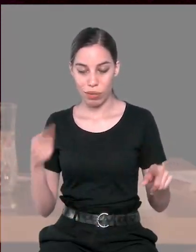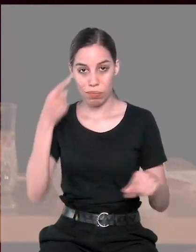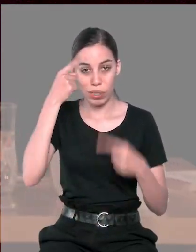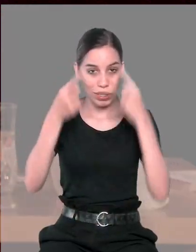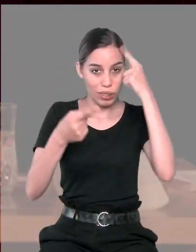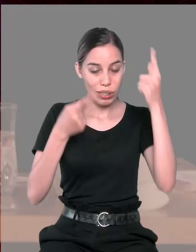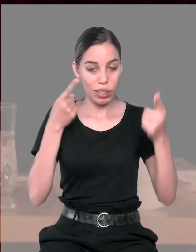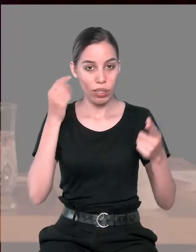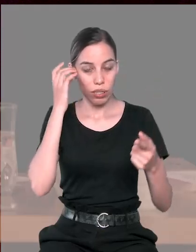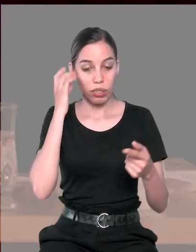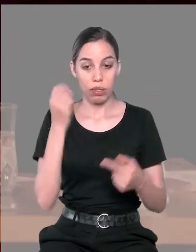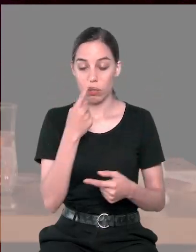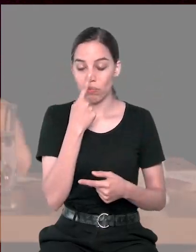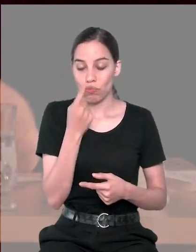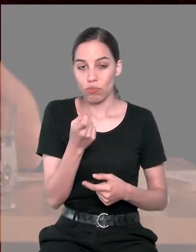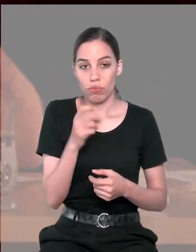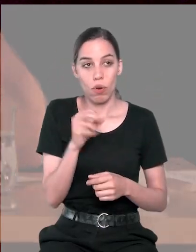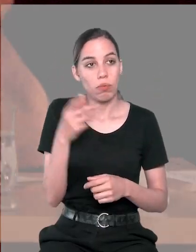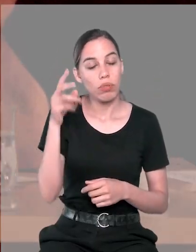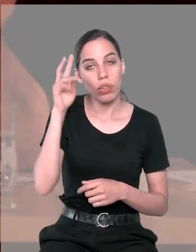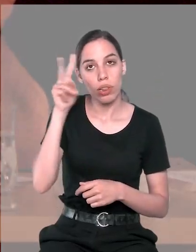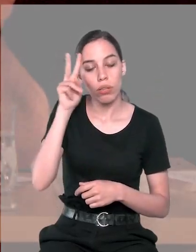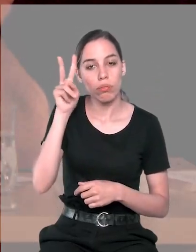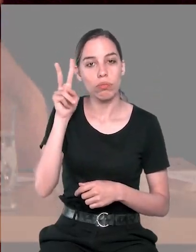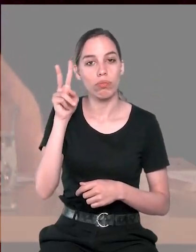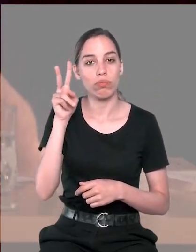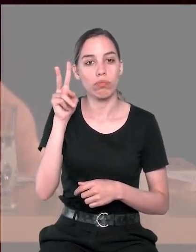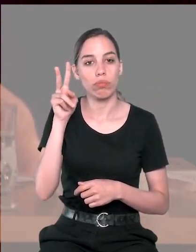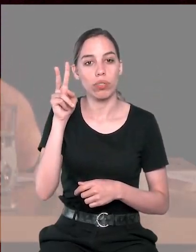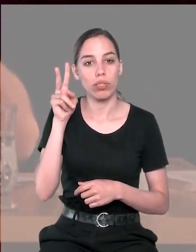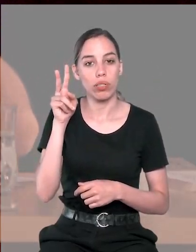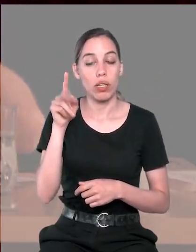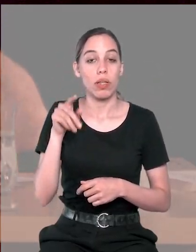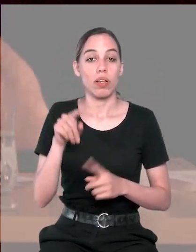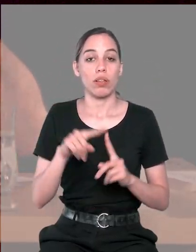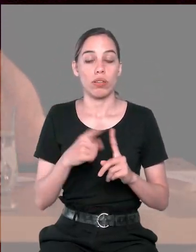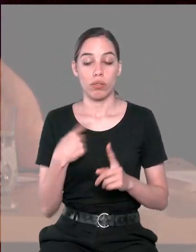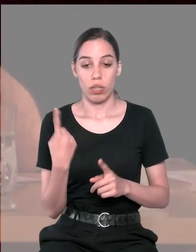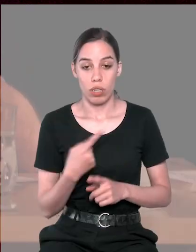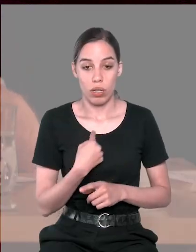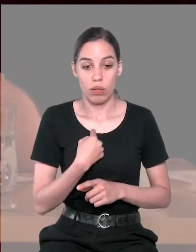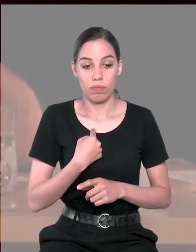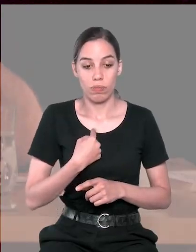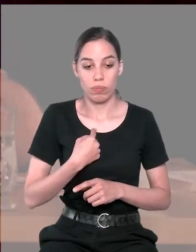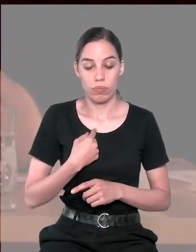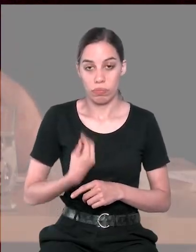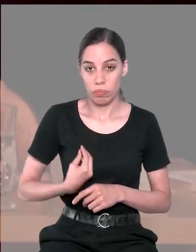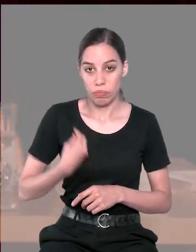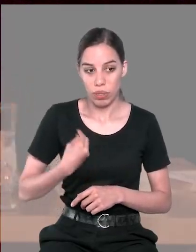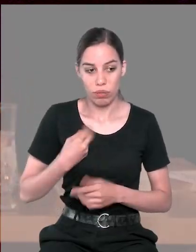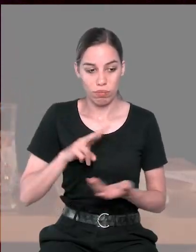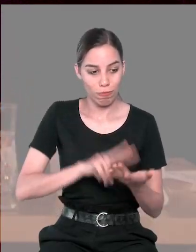situação a uma ideia, de uma ideia a um afeto, de um afeto a uma lembrança. Em suma, estamos infinitamente traduzindo